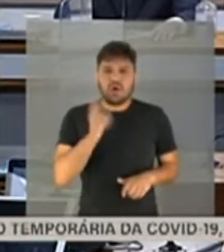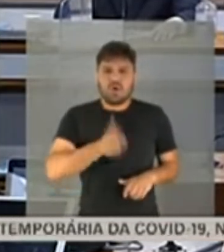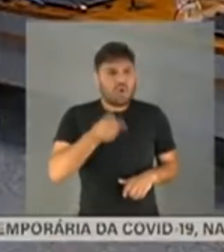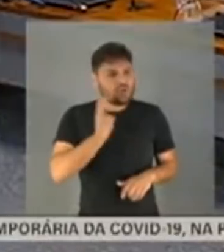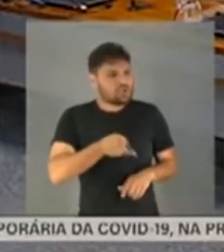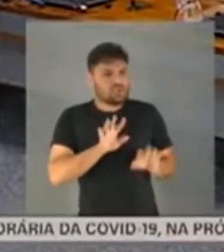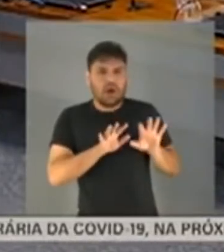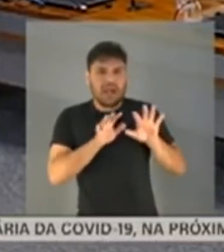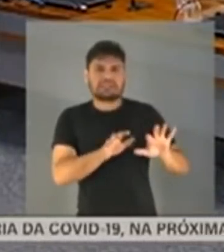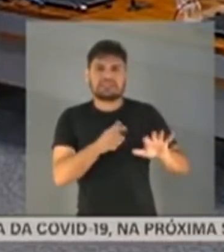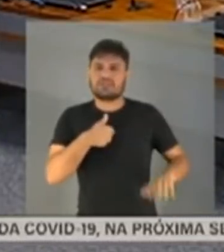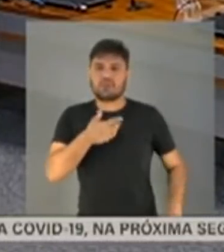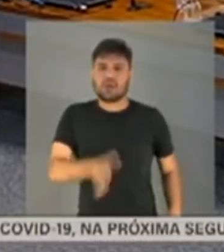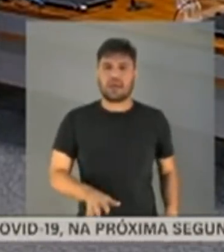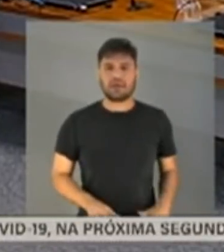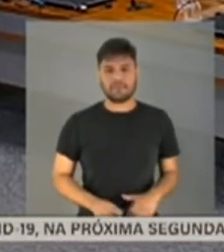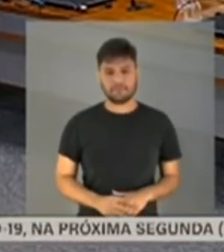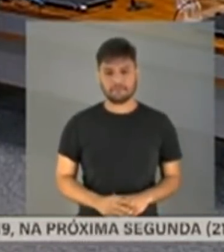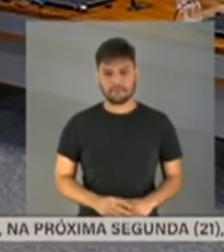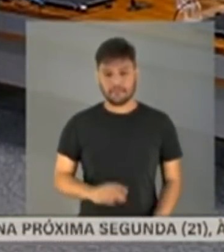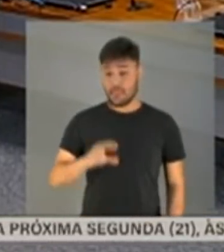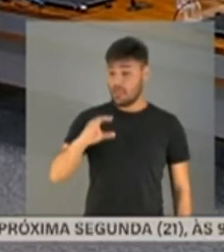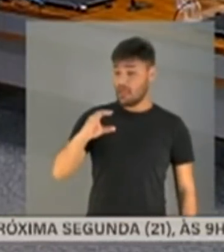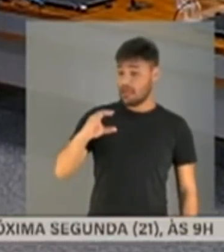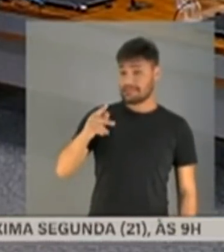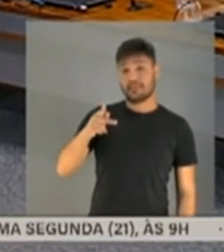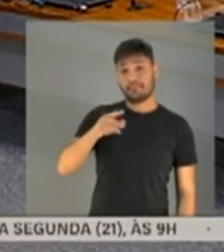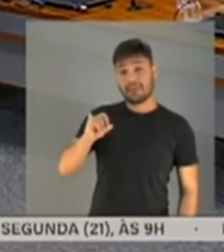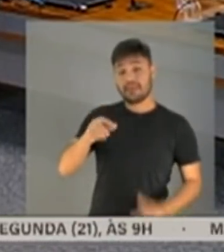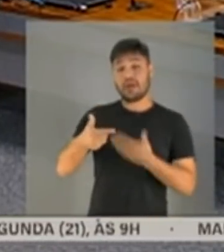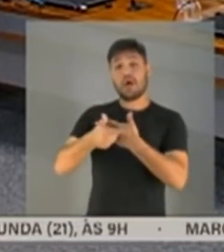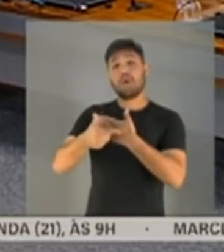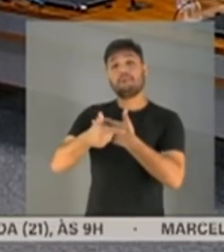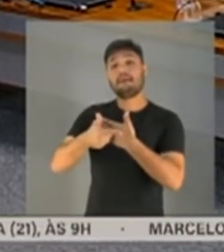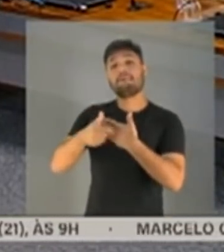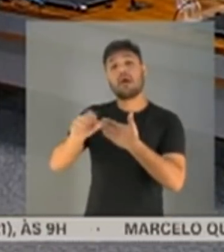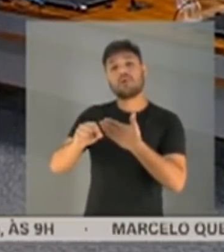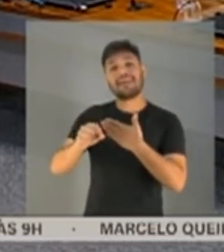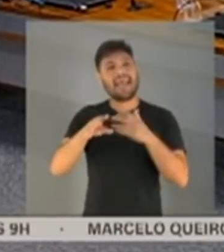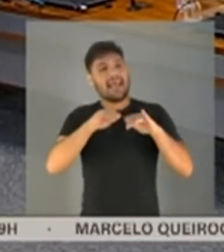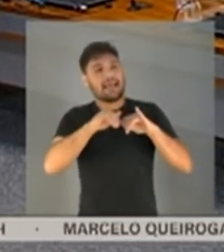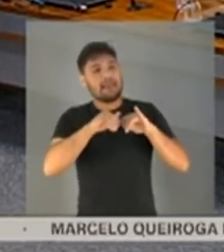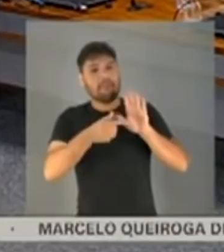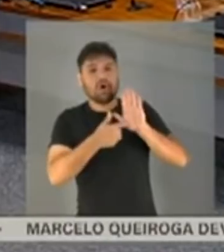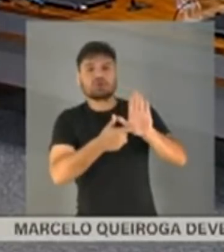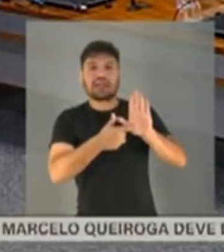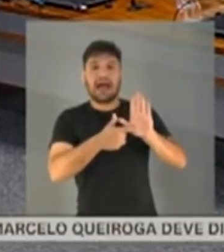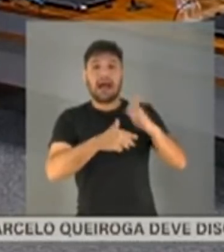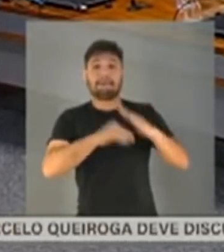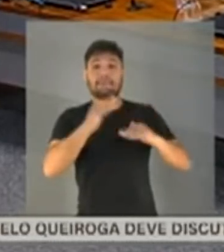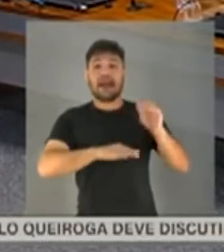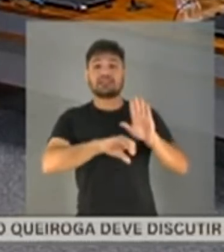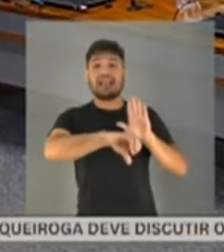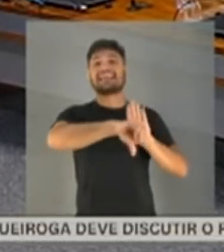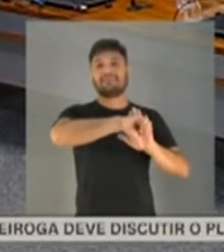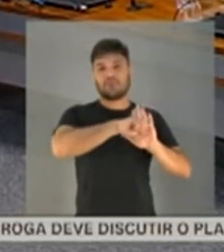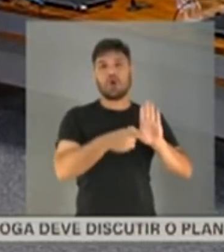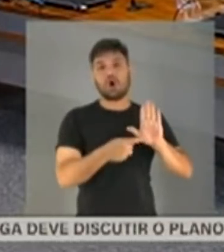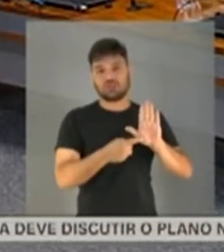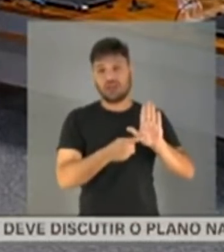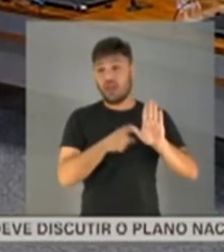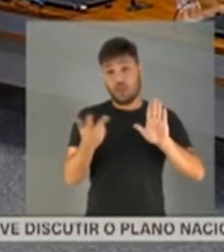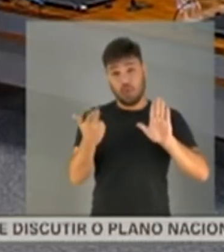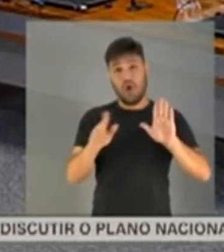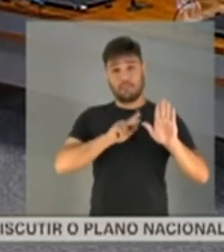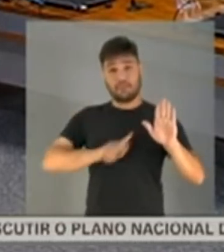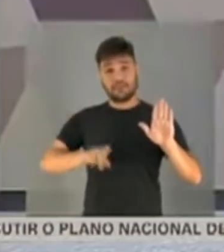nessa situação. A CPI tem o papel de dissuadir práticas criminosas, como essa do presidente da República. E